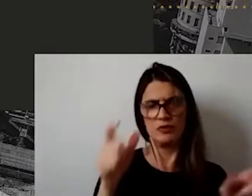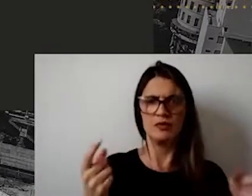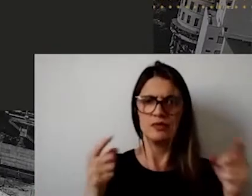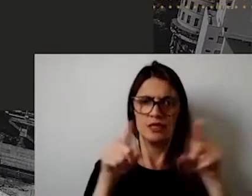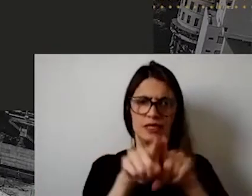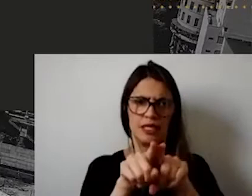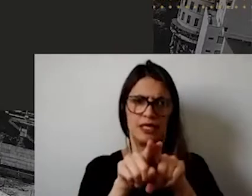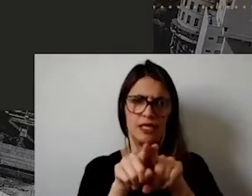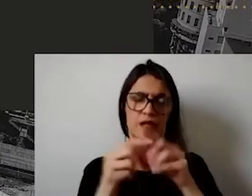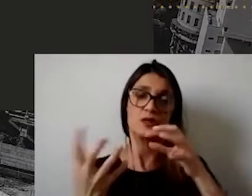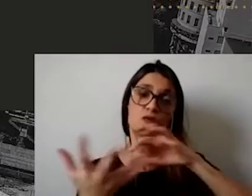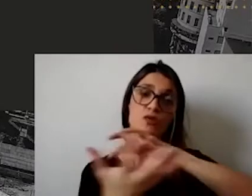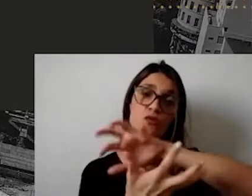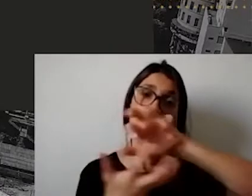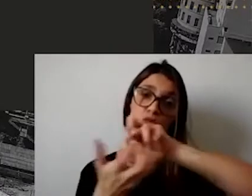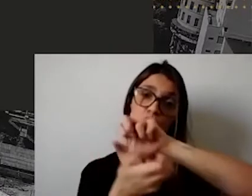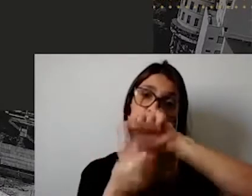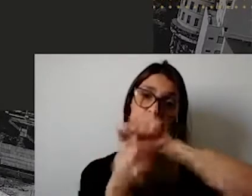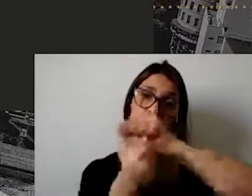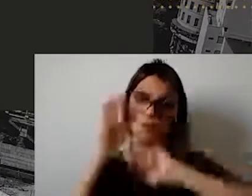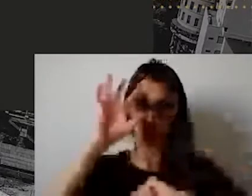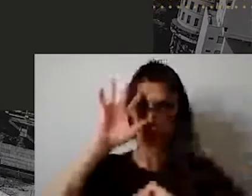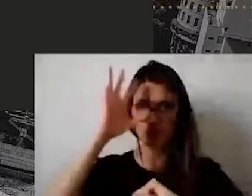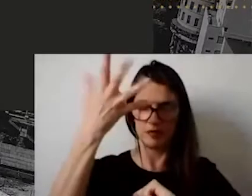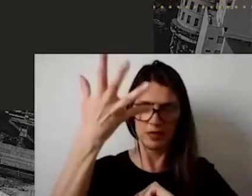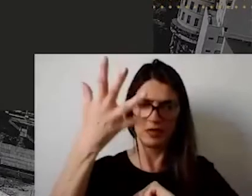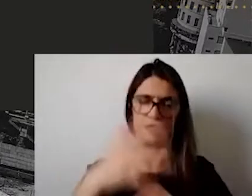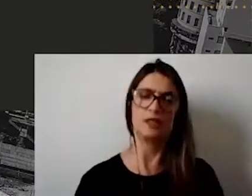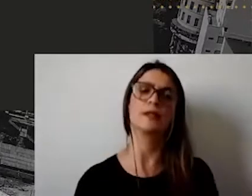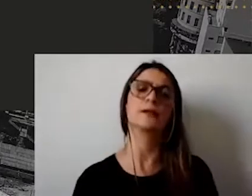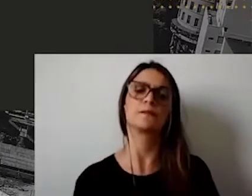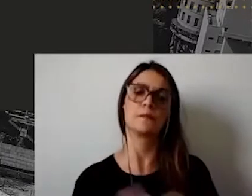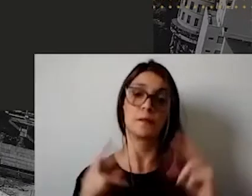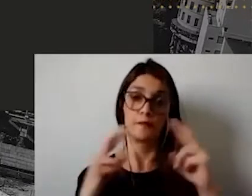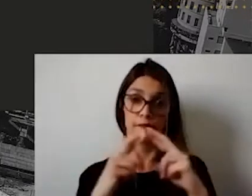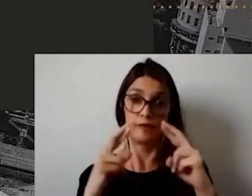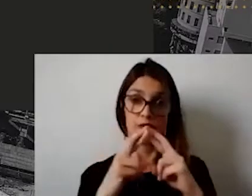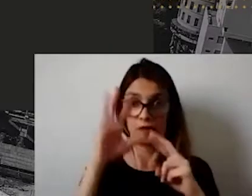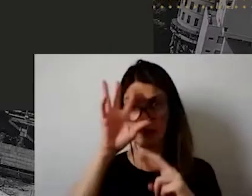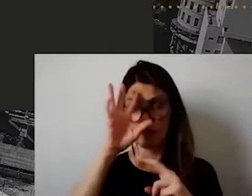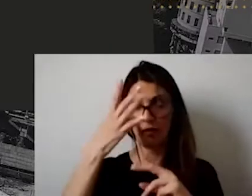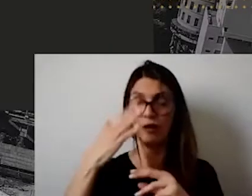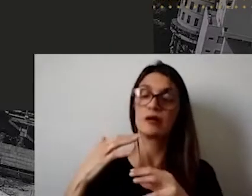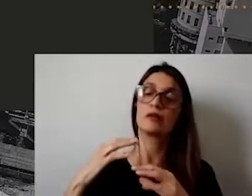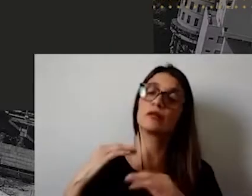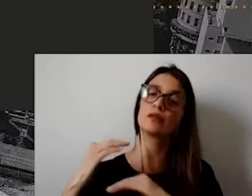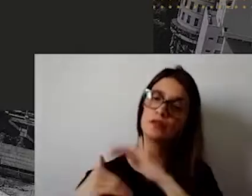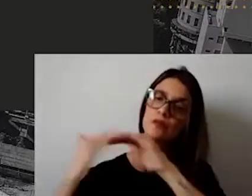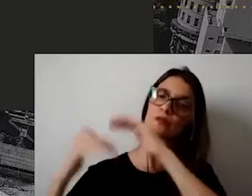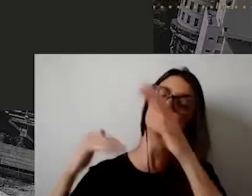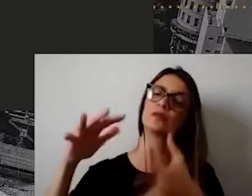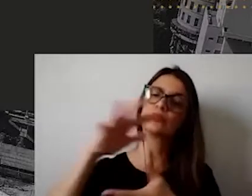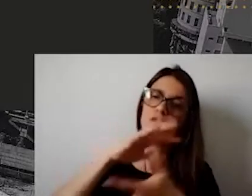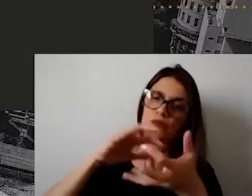Sustainable Development Solutions Network, Rede de Soluções para o Desenvolvimento Sustentável, SDSN,